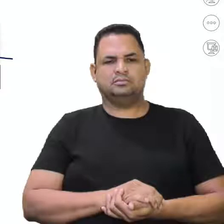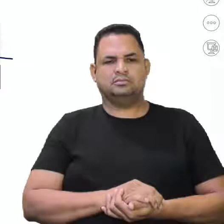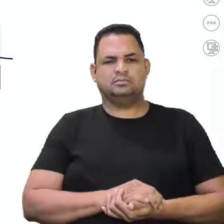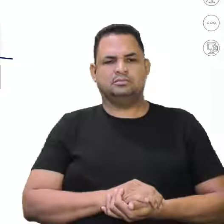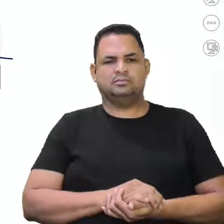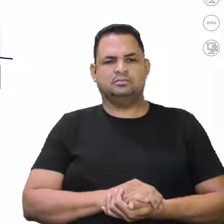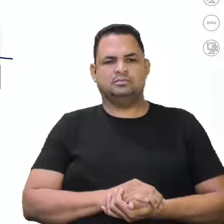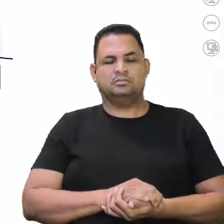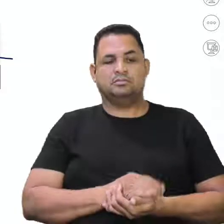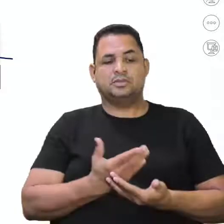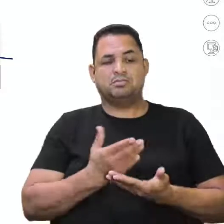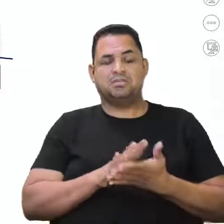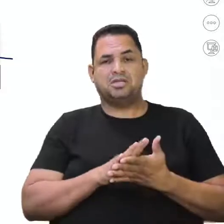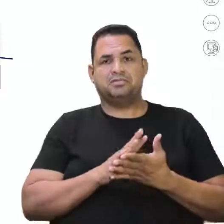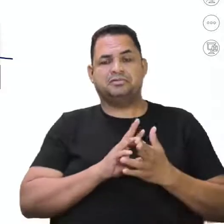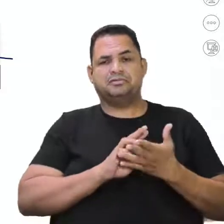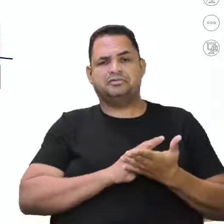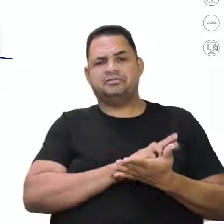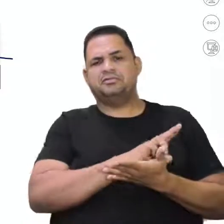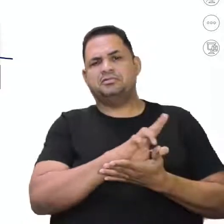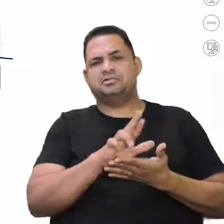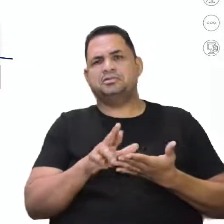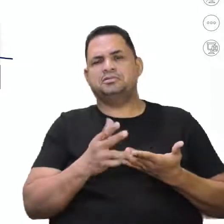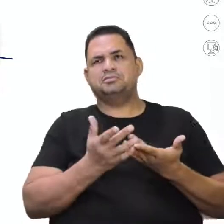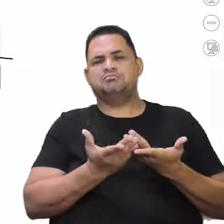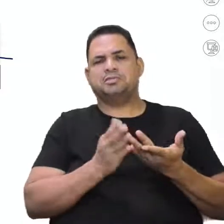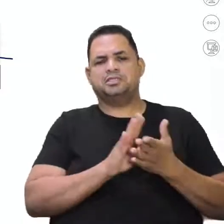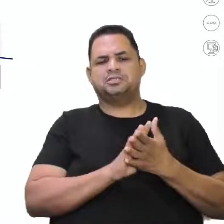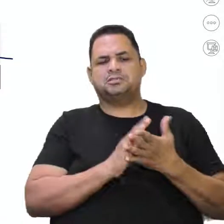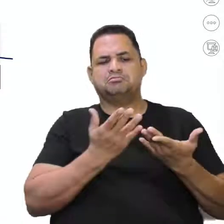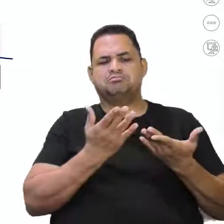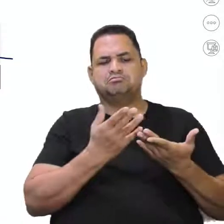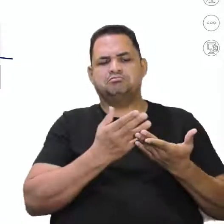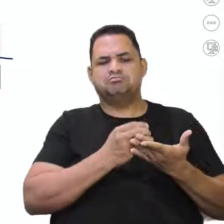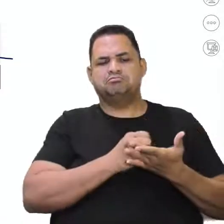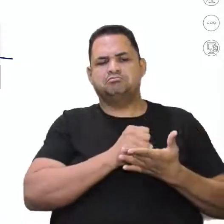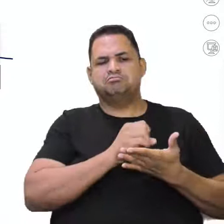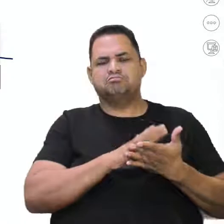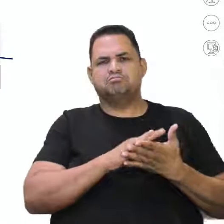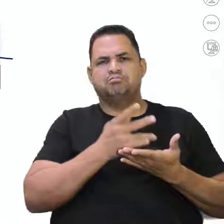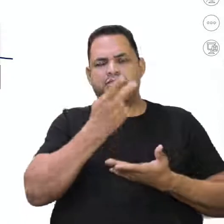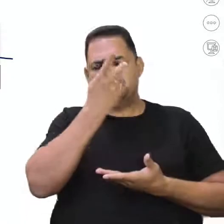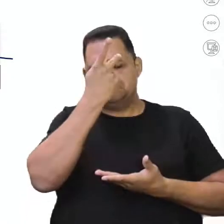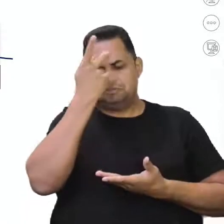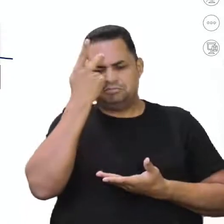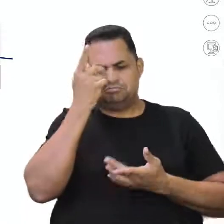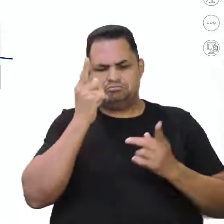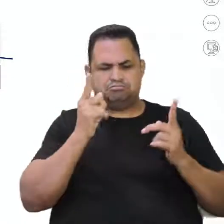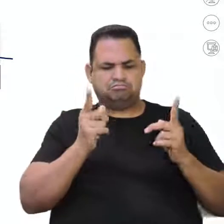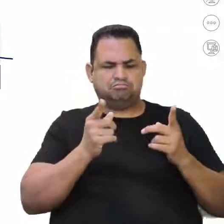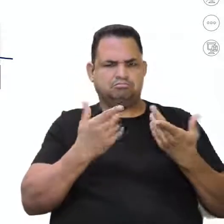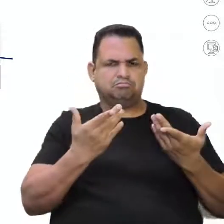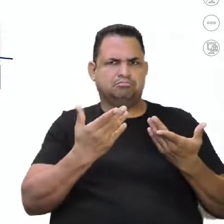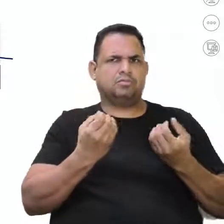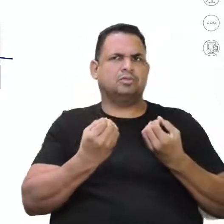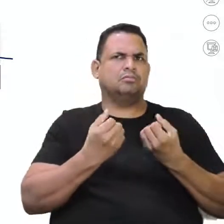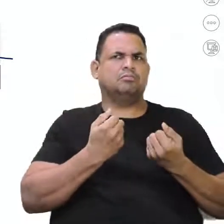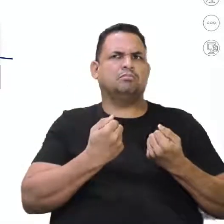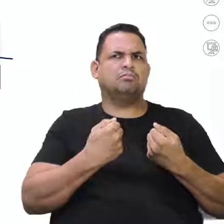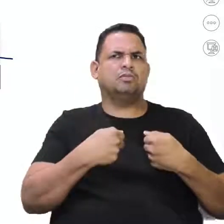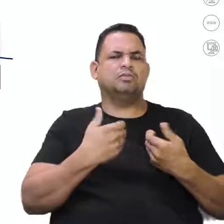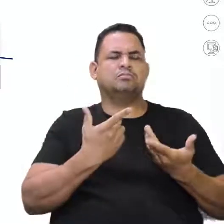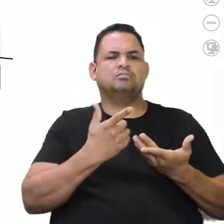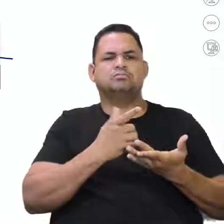Então, grandes questões de pessoas pequenas. Aí você fala, pessoas pequenas? Você imagina, o que pode ser